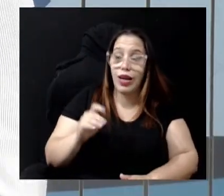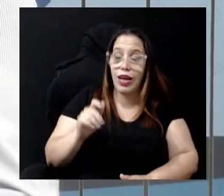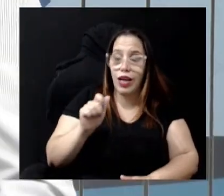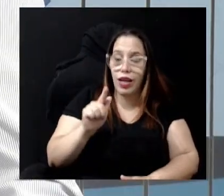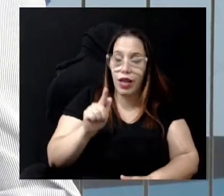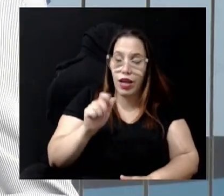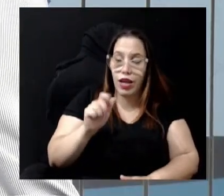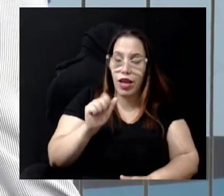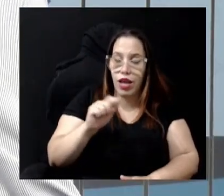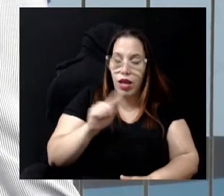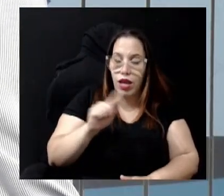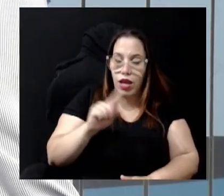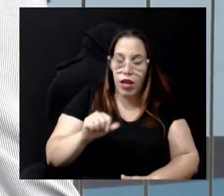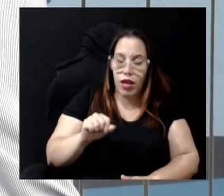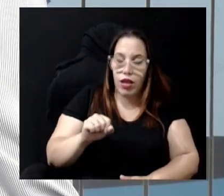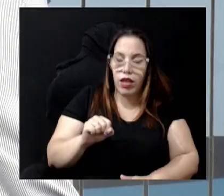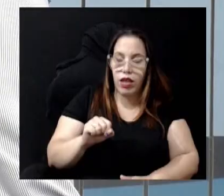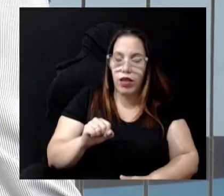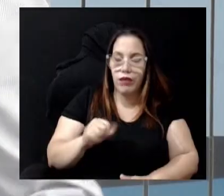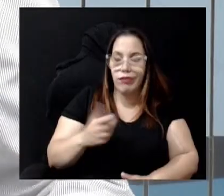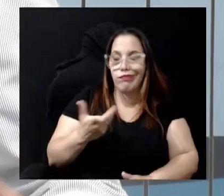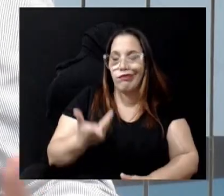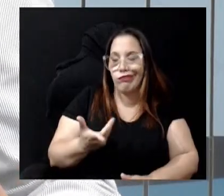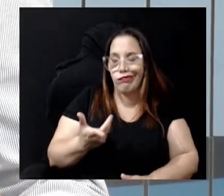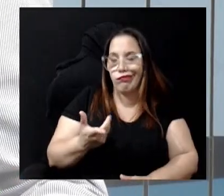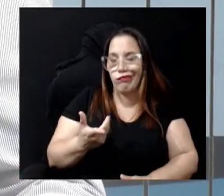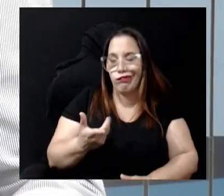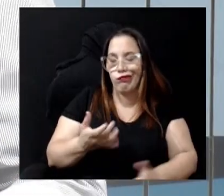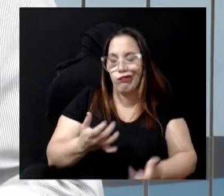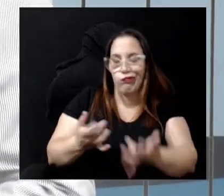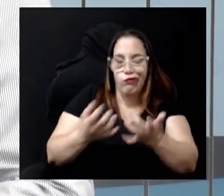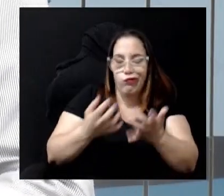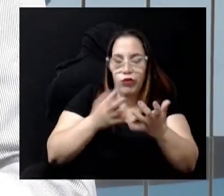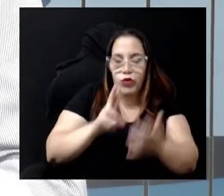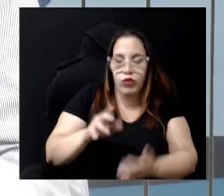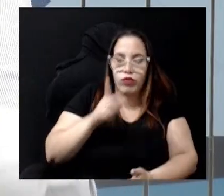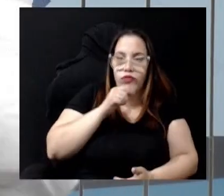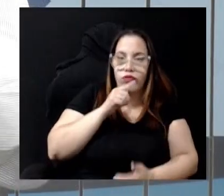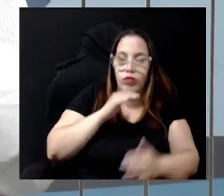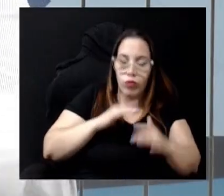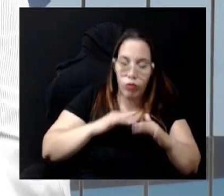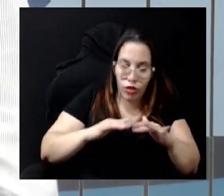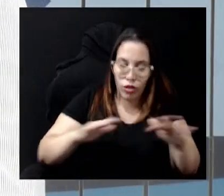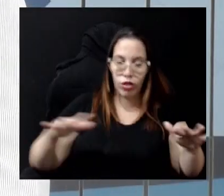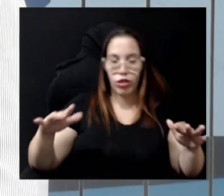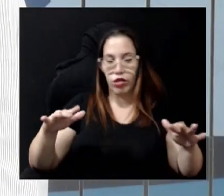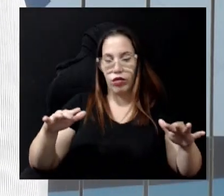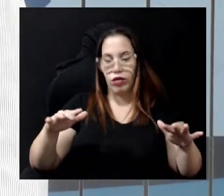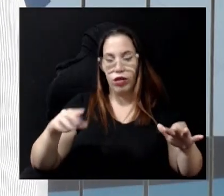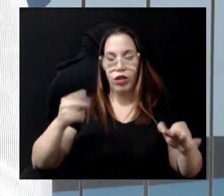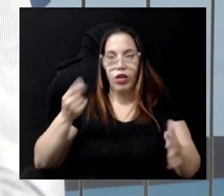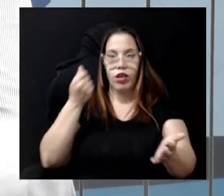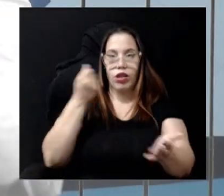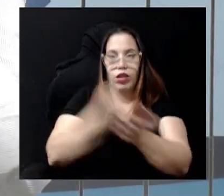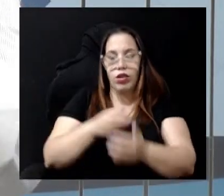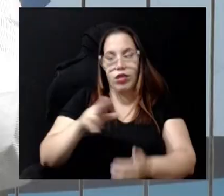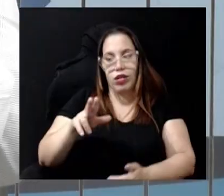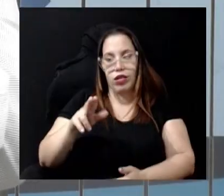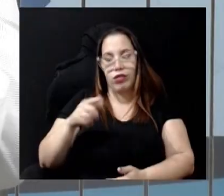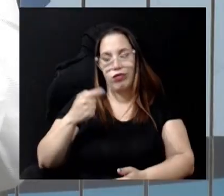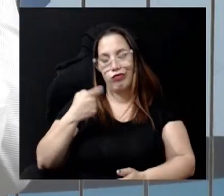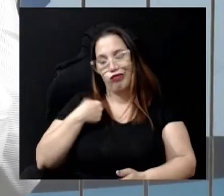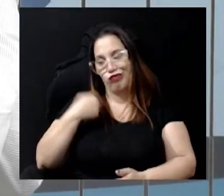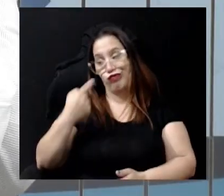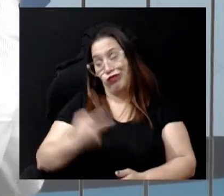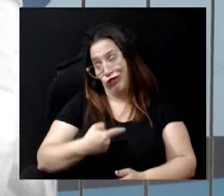óleo, do que efetivamente utilizar a água para gerá-la. E aí quem paga essa conta é sempre o consumidor final, é sempre